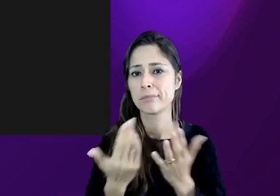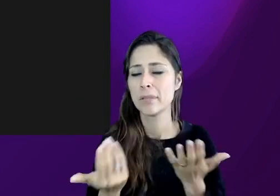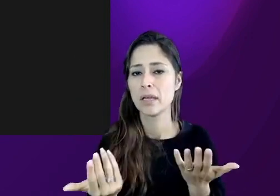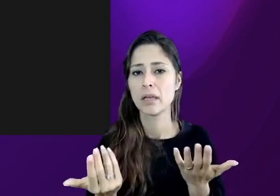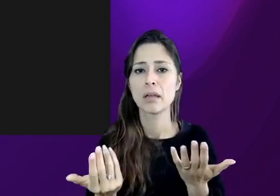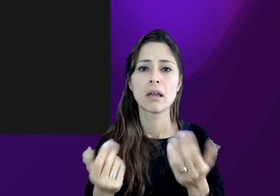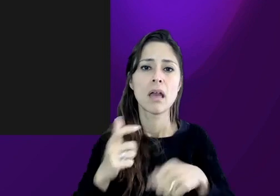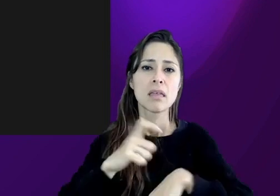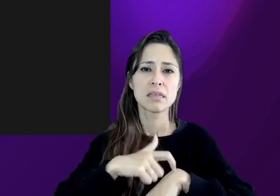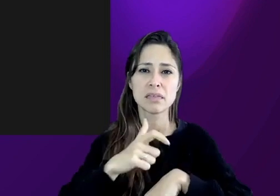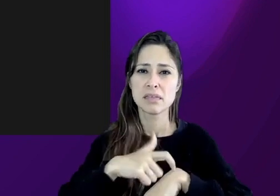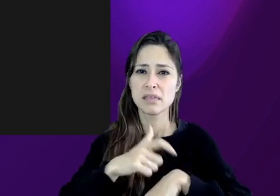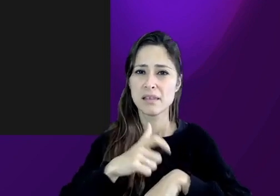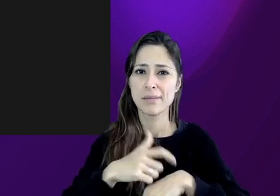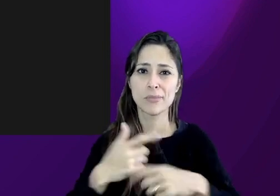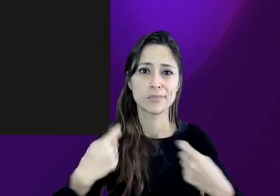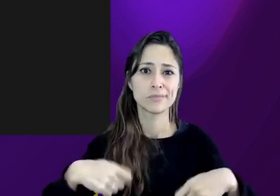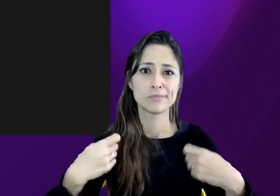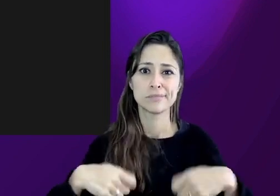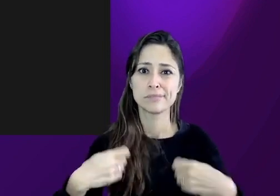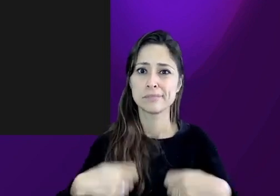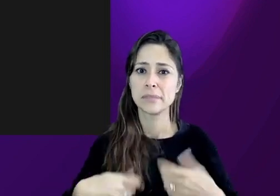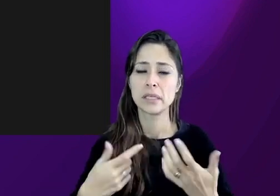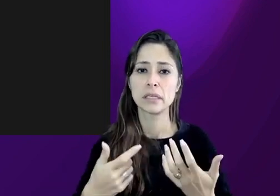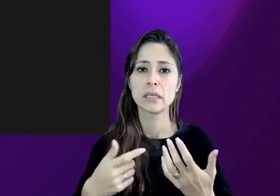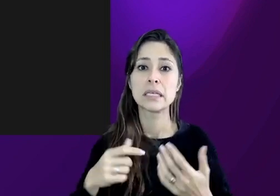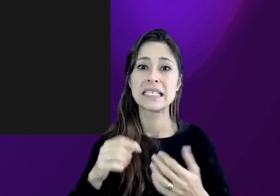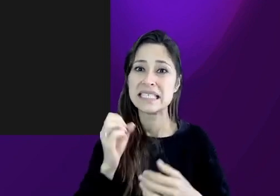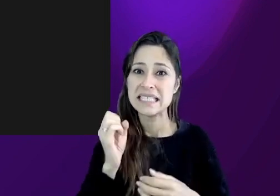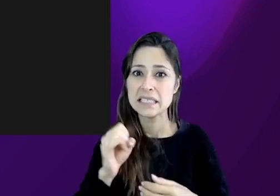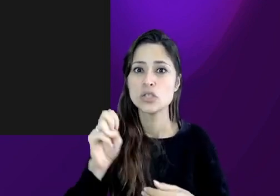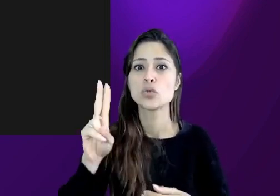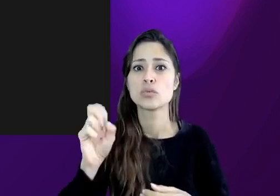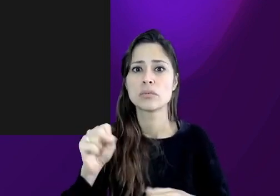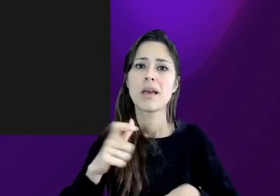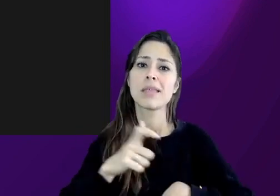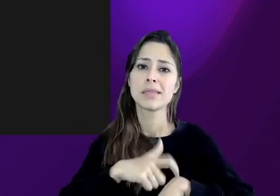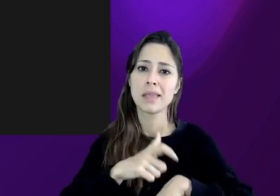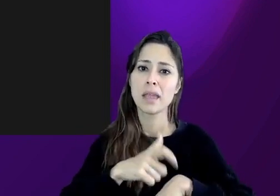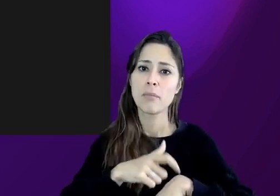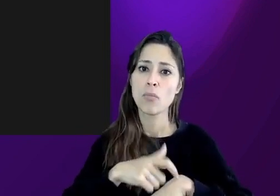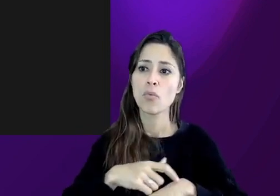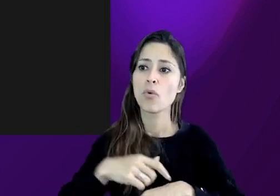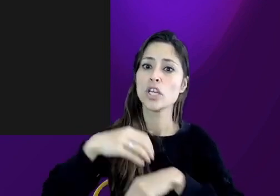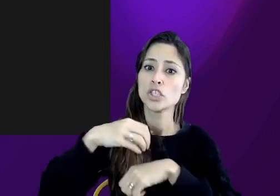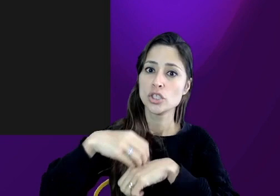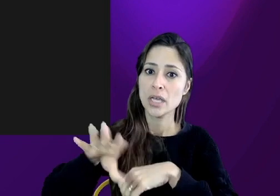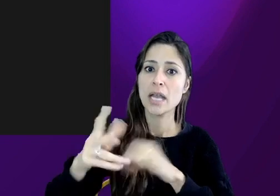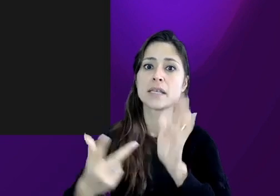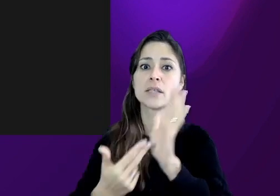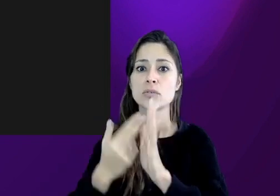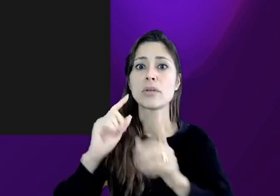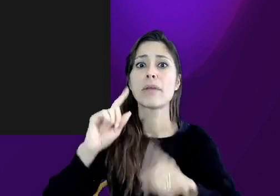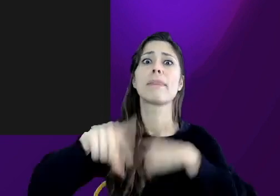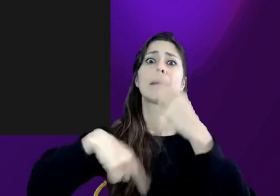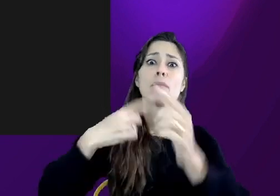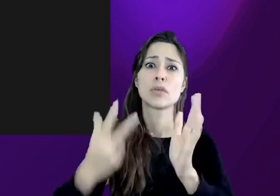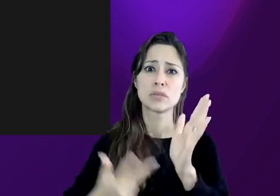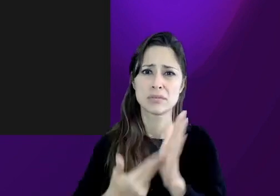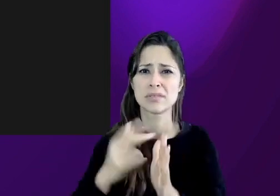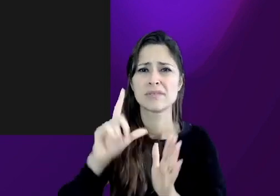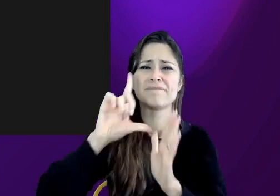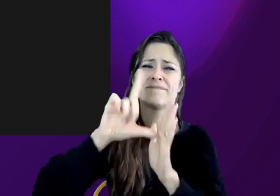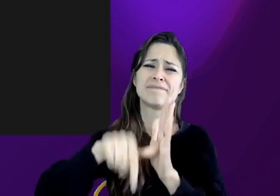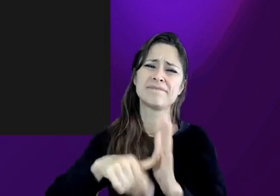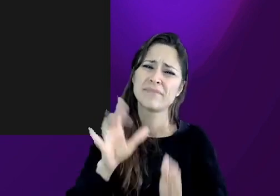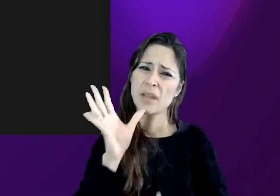tempo, especialmente se for no SUS, muitas vezes o tempo entre a gente indicar a cirurgia e o paciente chegar demora mais do que a gente gostaria,